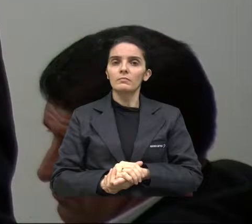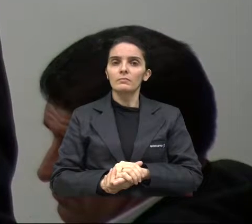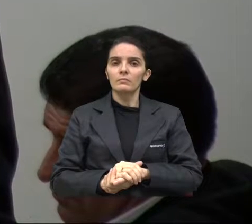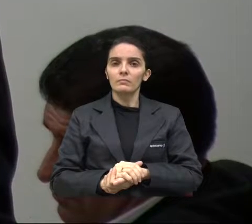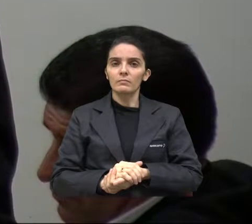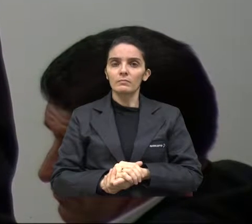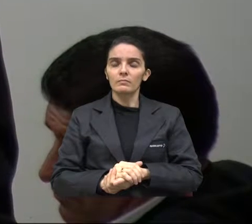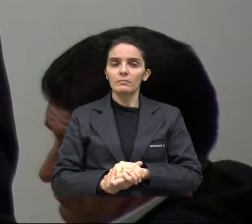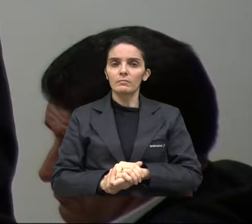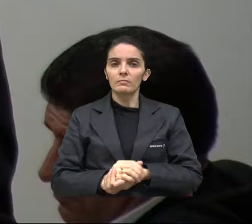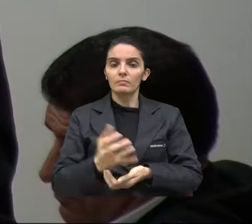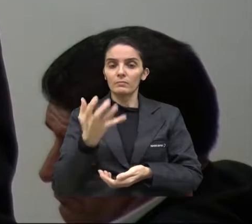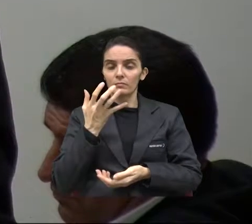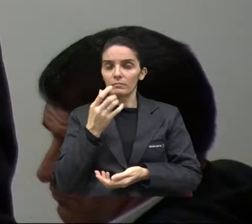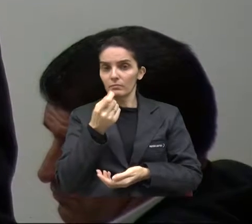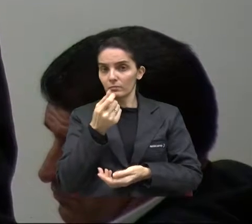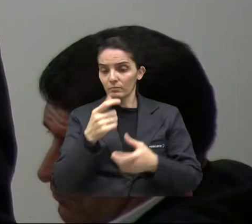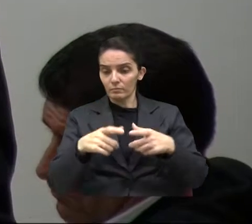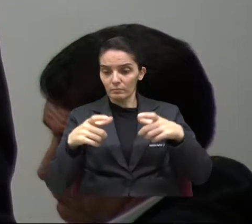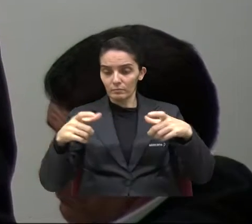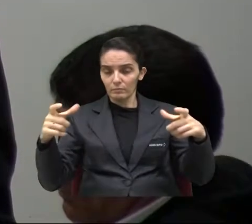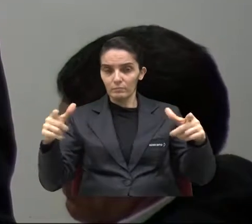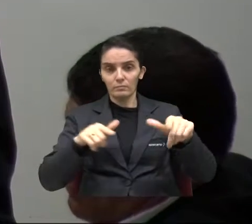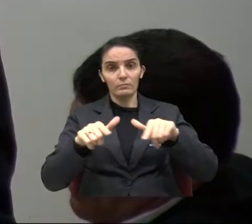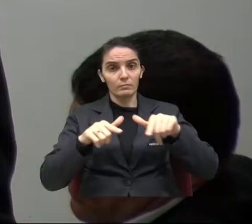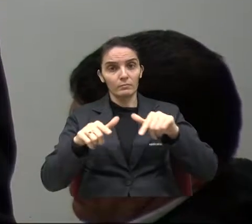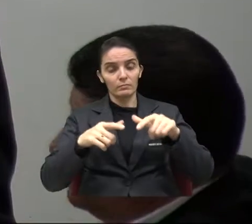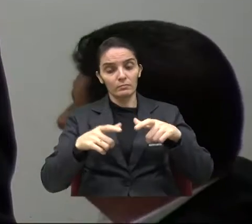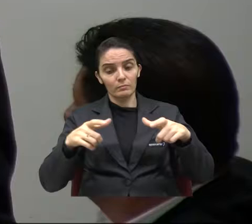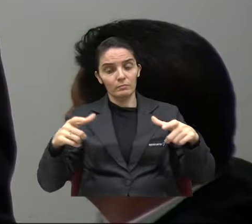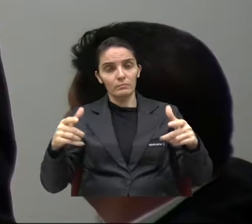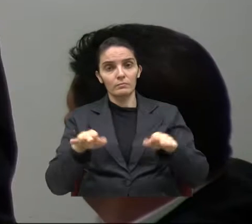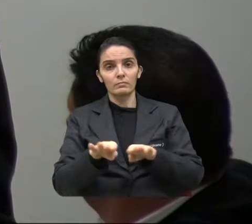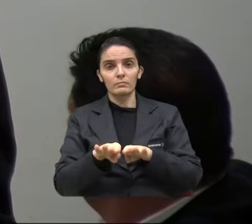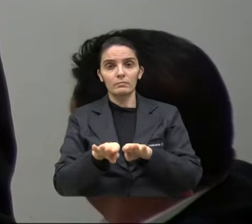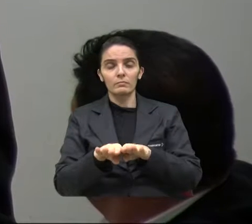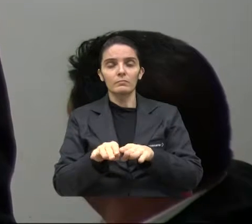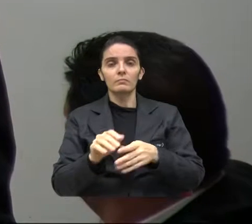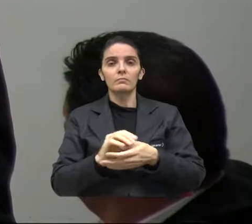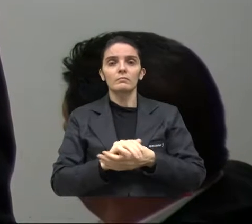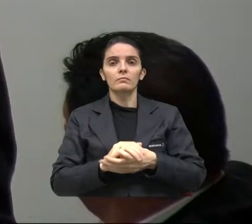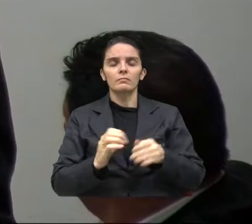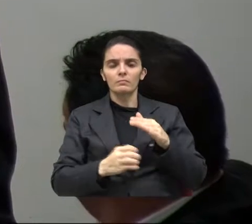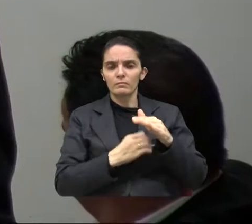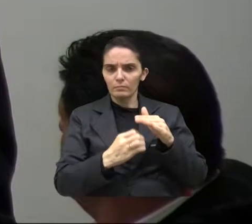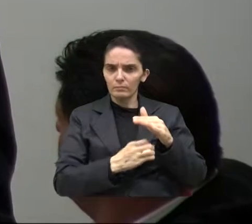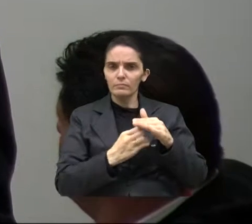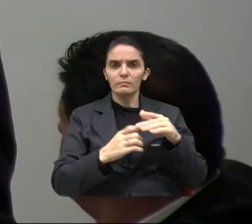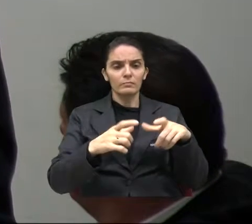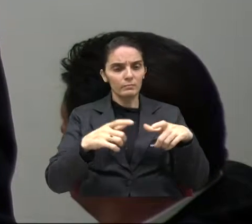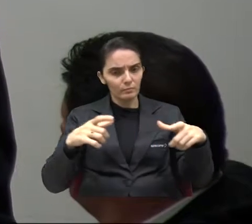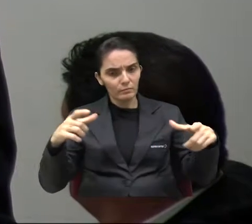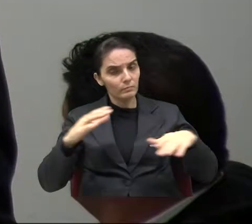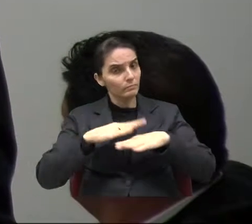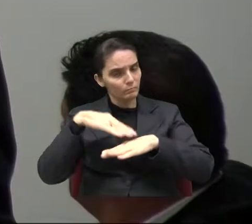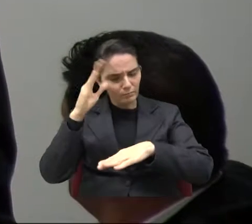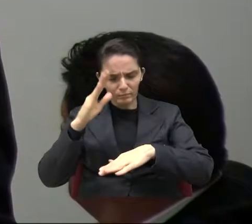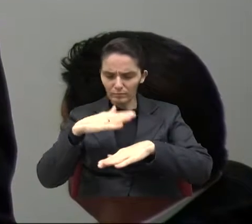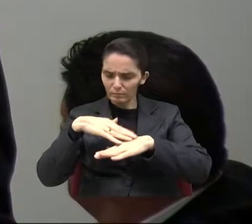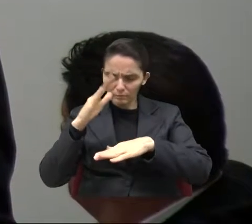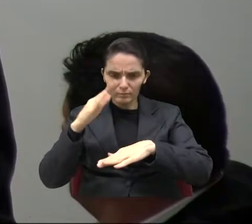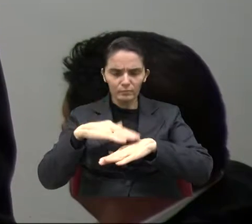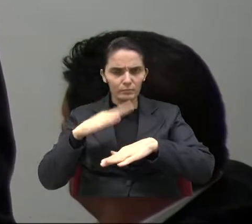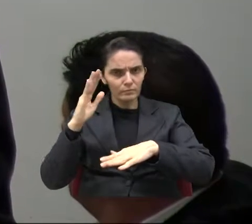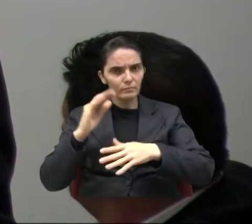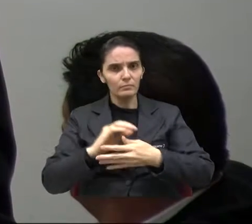da aumento de renda, aumento de emprego, aumento de empresas, e que nós possamos